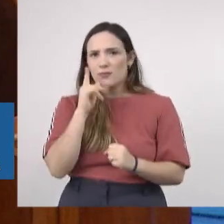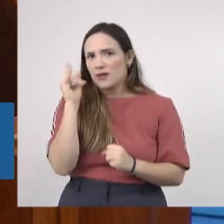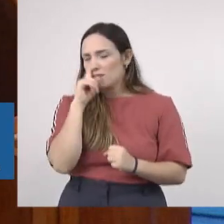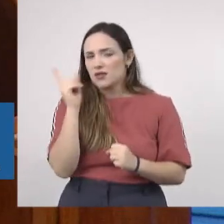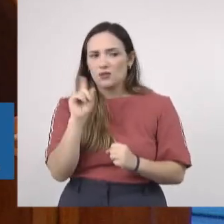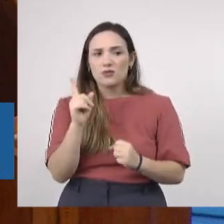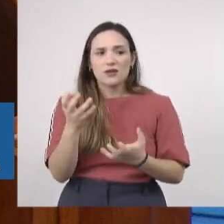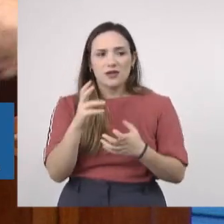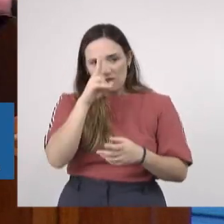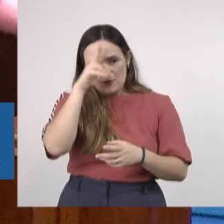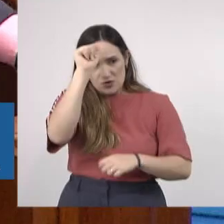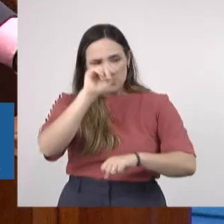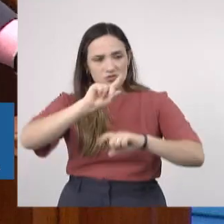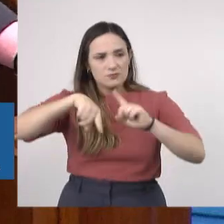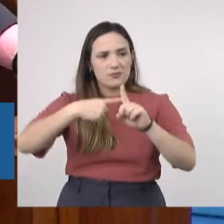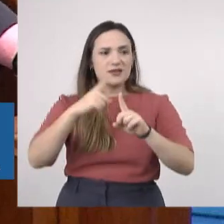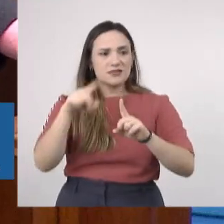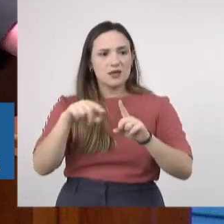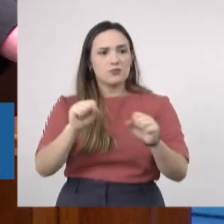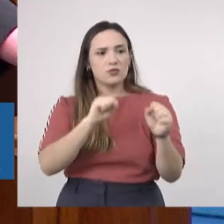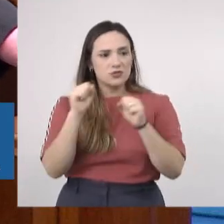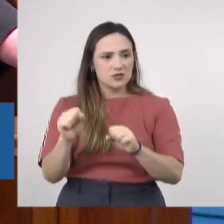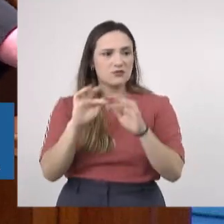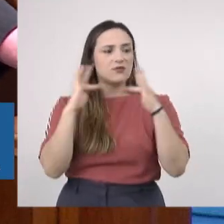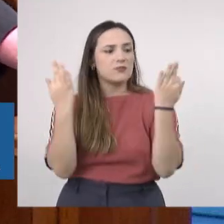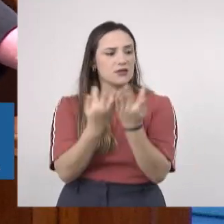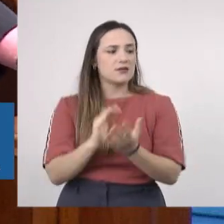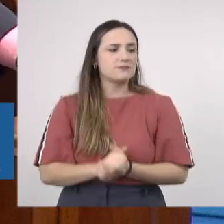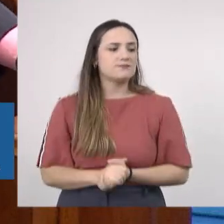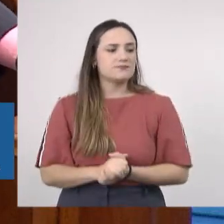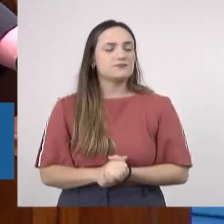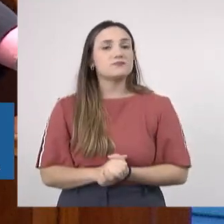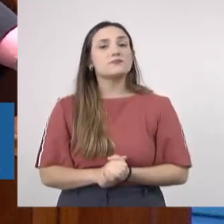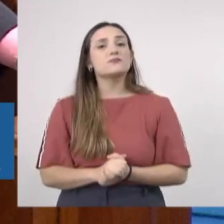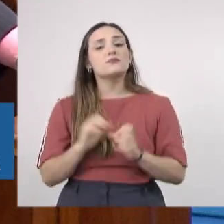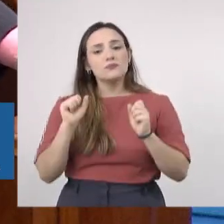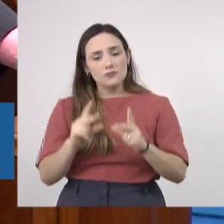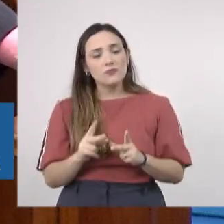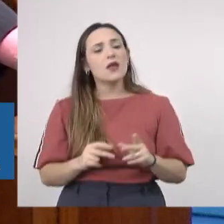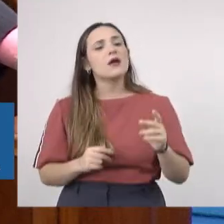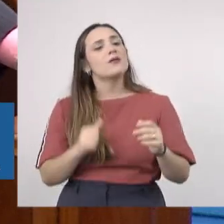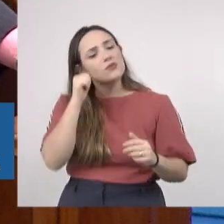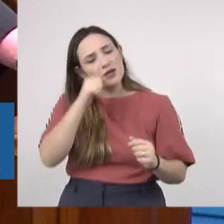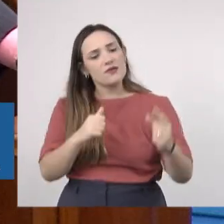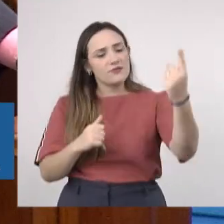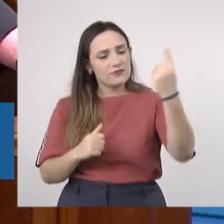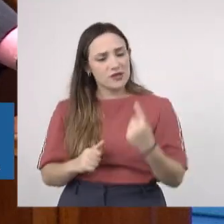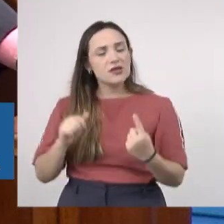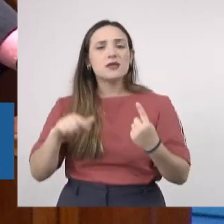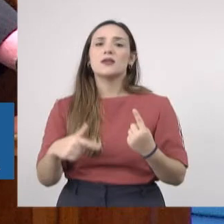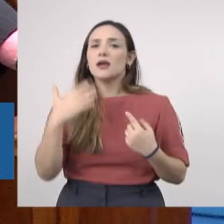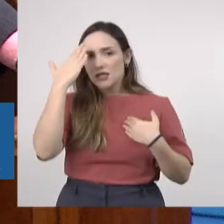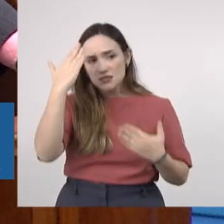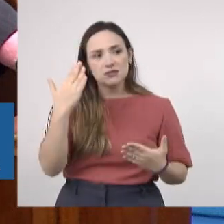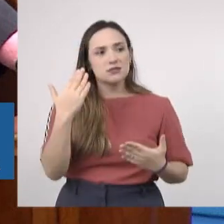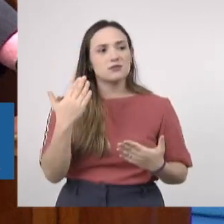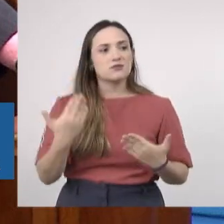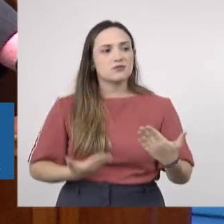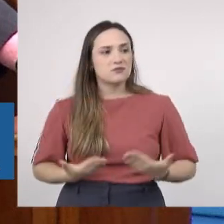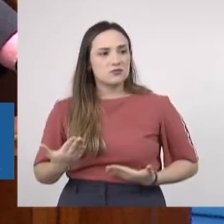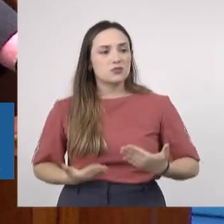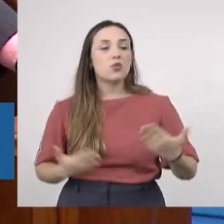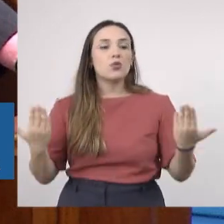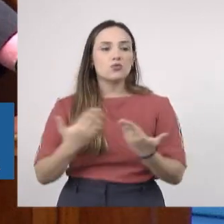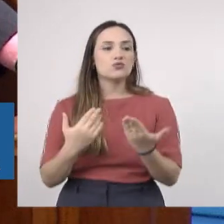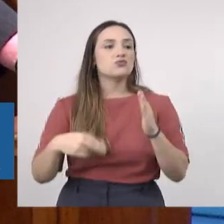né, promotor? E essa senhora ela foi lá agradecer por todo esse atendimento feito pelo Conselho Tutelar, e hoje o neto